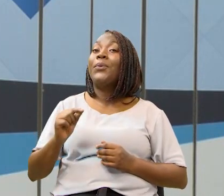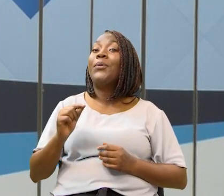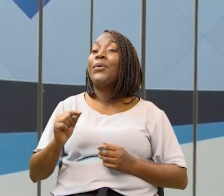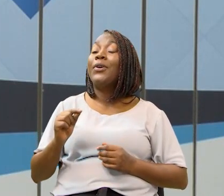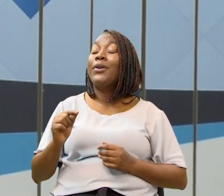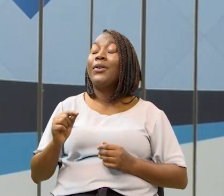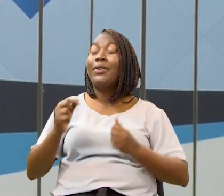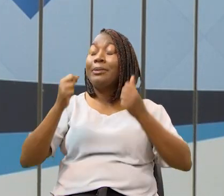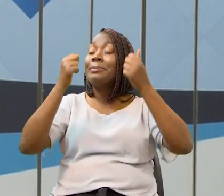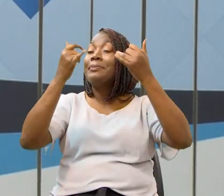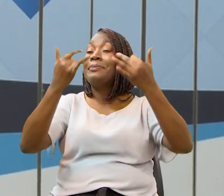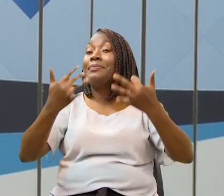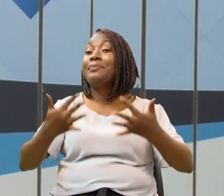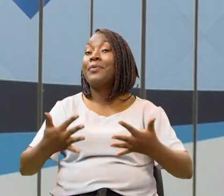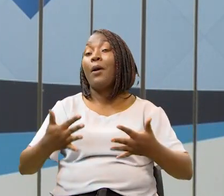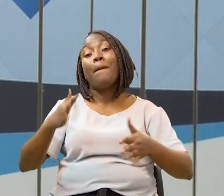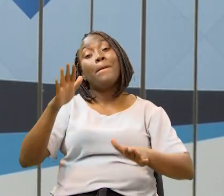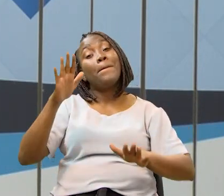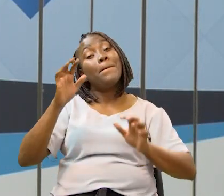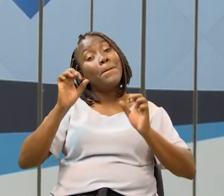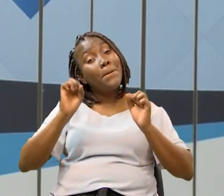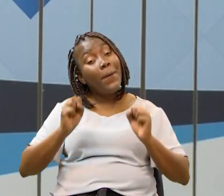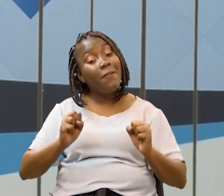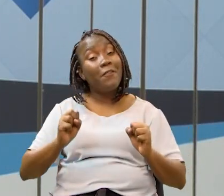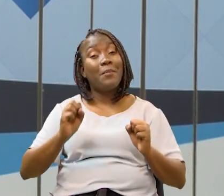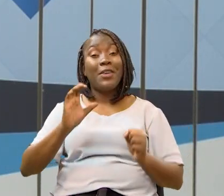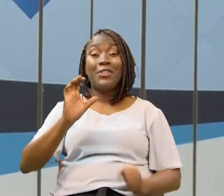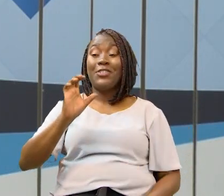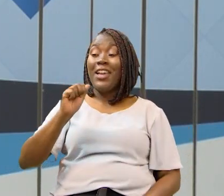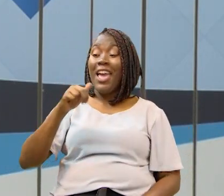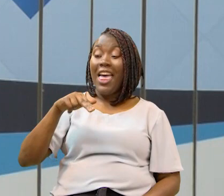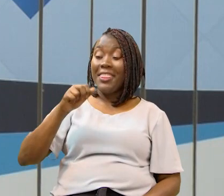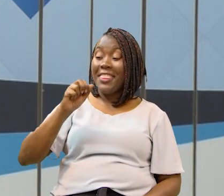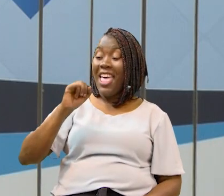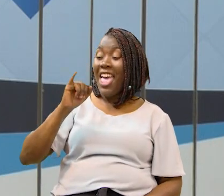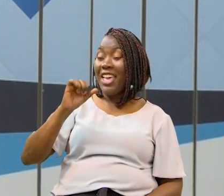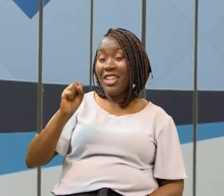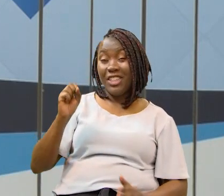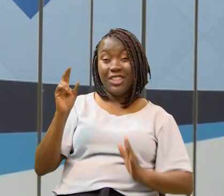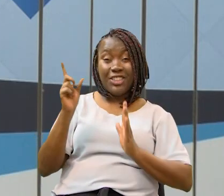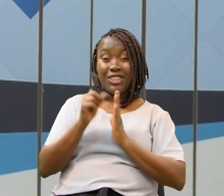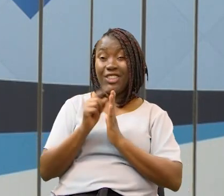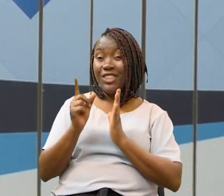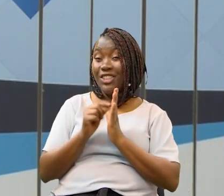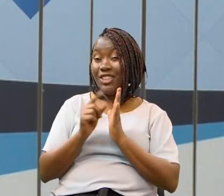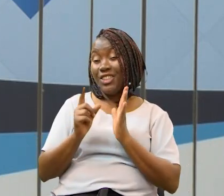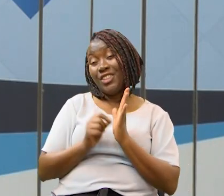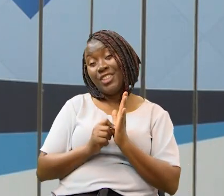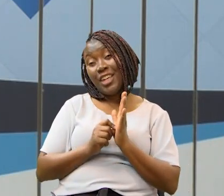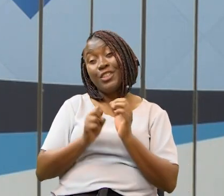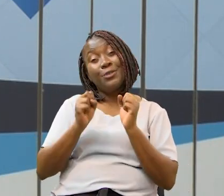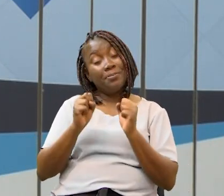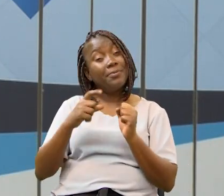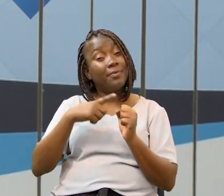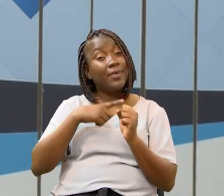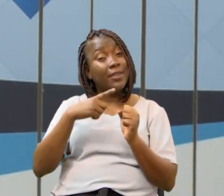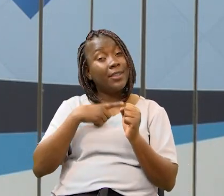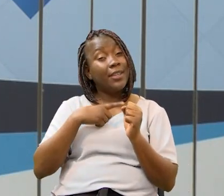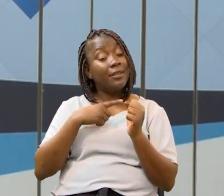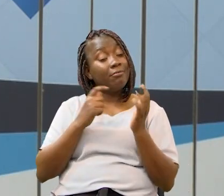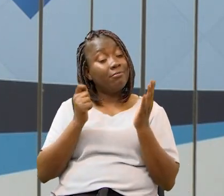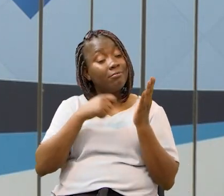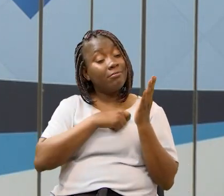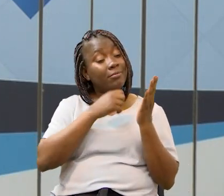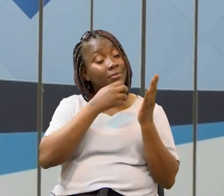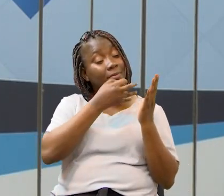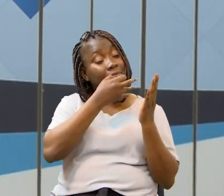gente pontua o seguinte: provavelmente esses canais digitais terá a possibilidade de